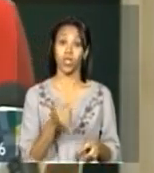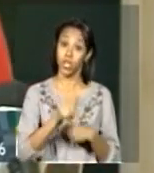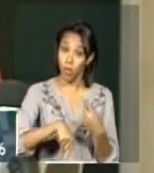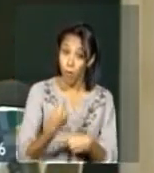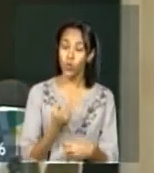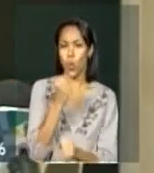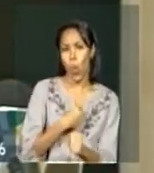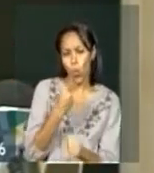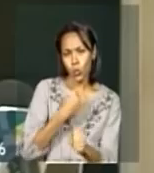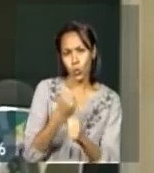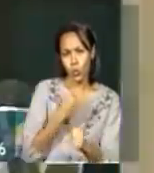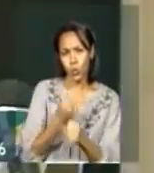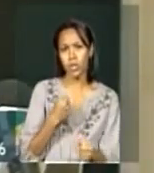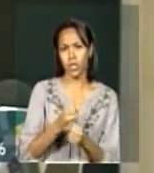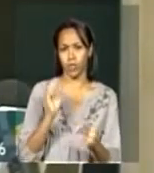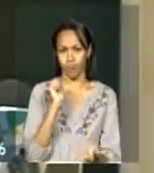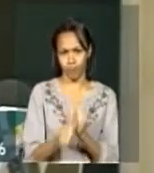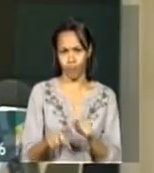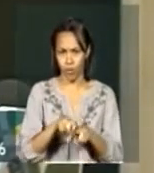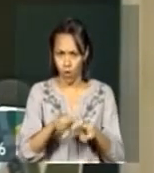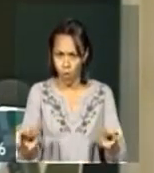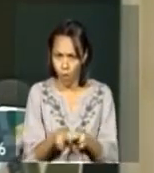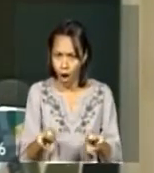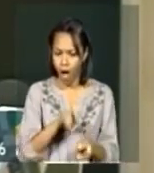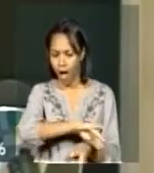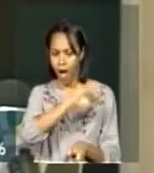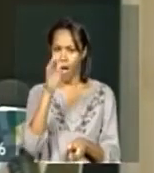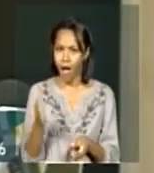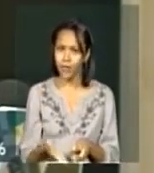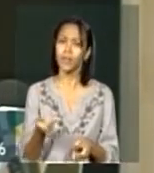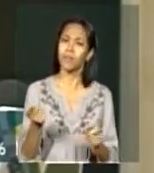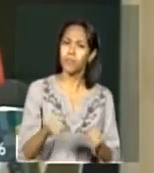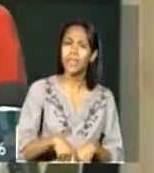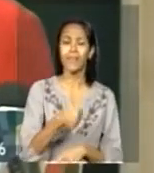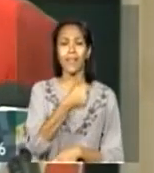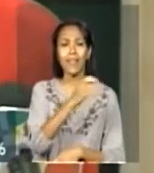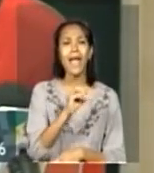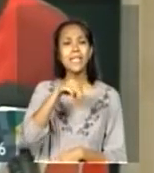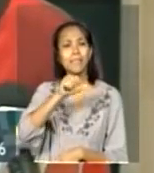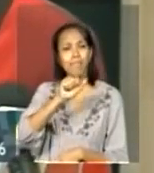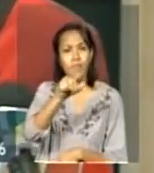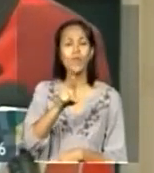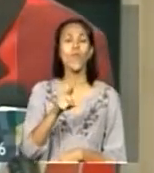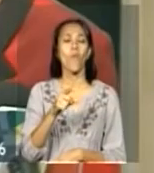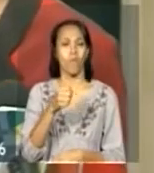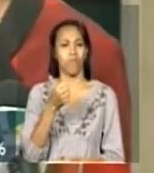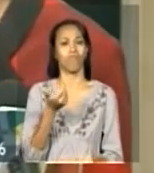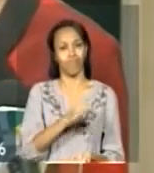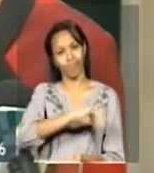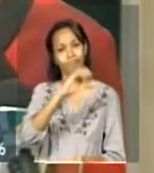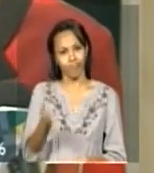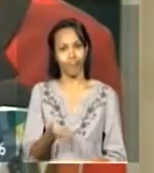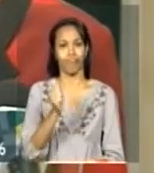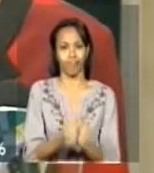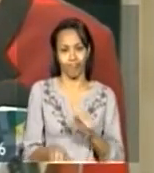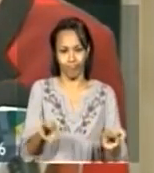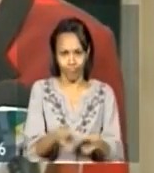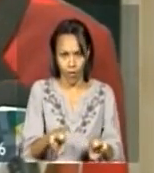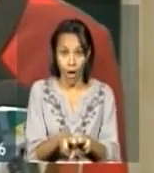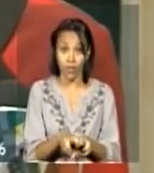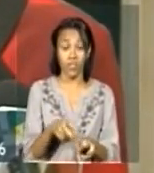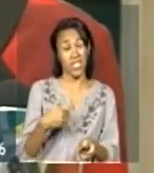construir quadras cobertas nas escolas de forma até 10.000 quadras. Eh, se eu